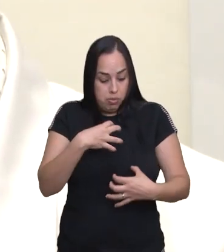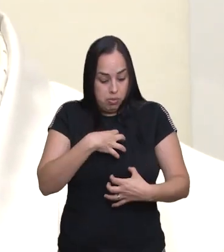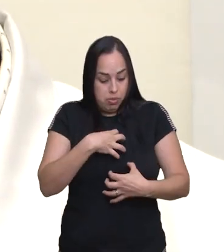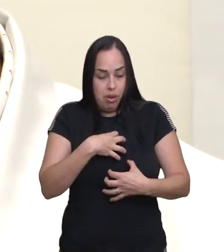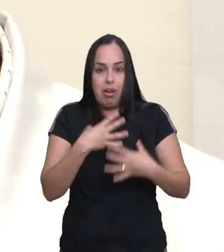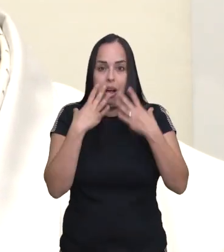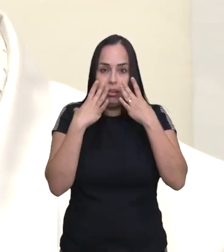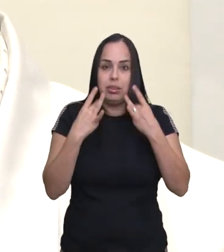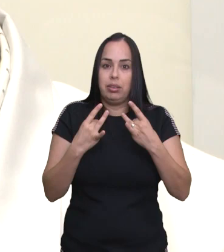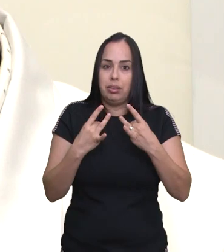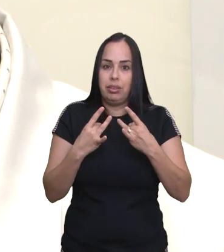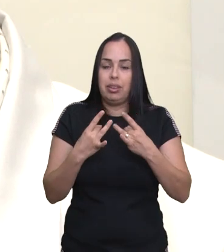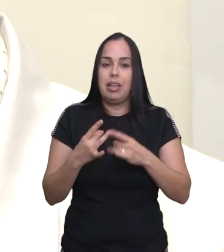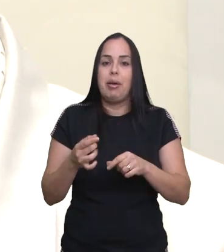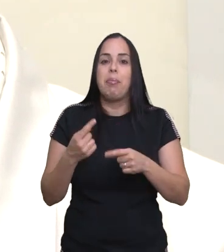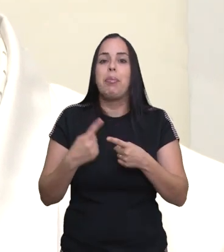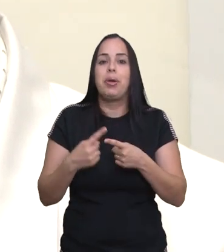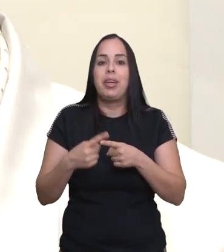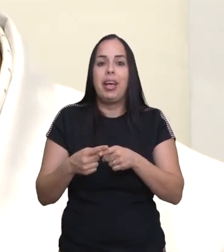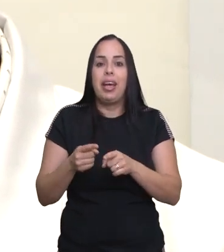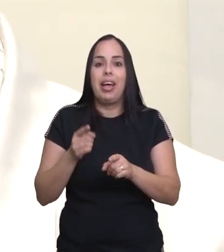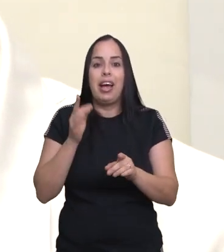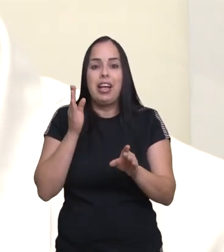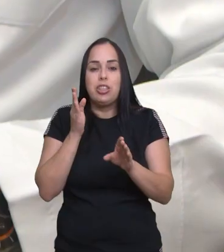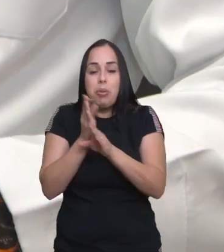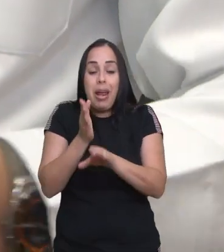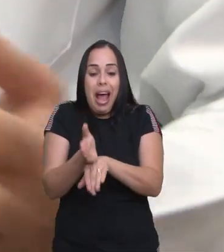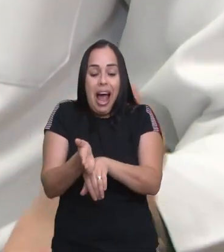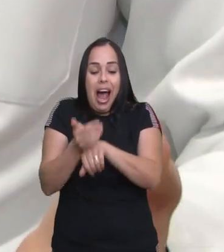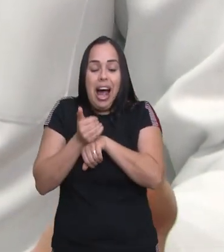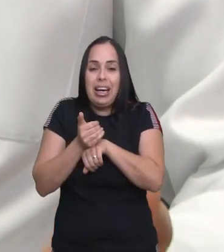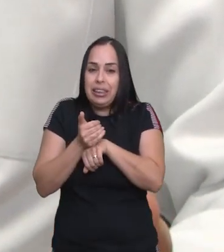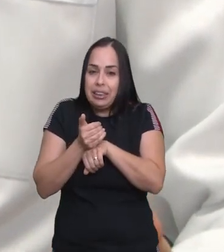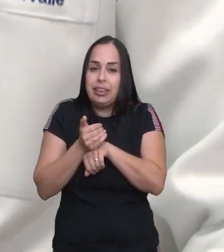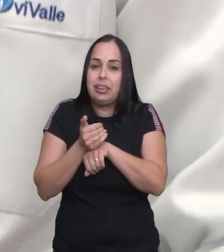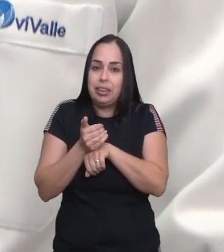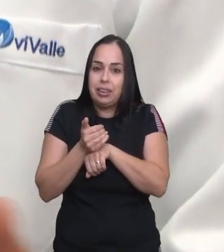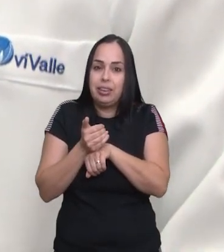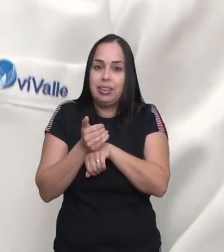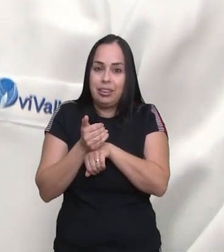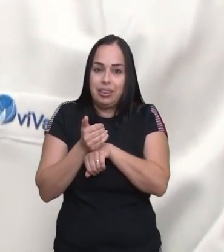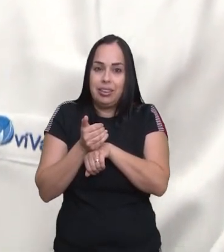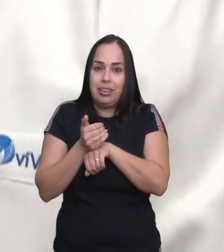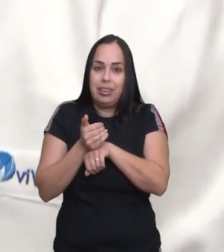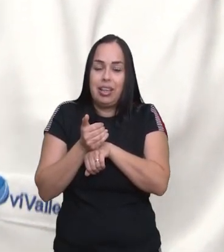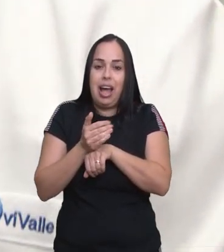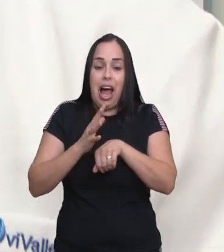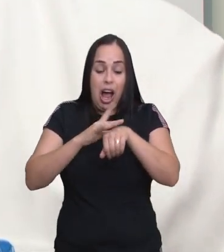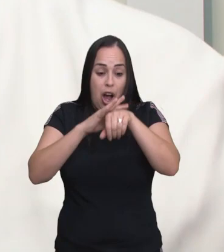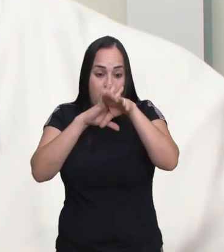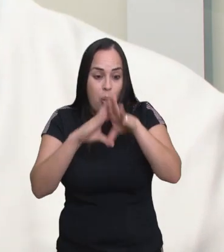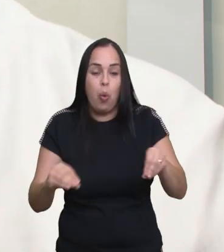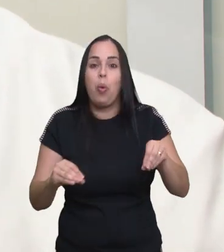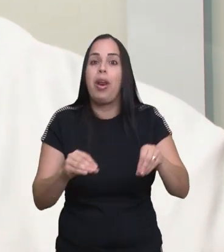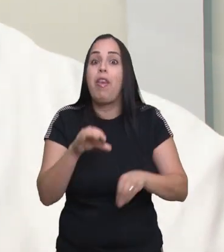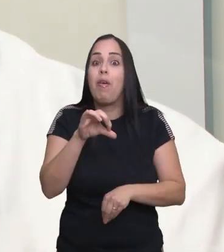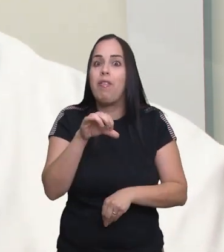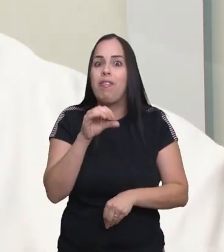médico, o diagnóstico precoce pode salvar vidas. Se descoberto no estágio inicial, a taxa de cura chega